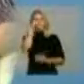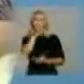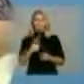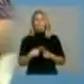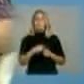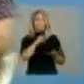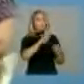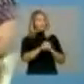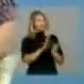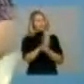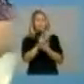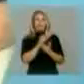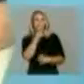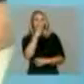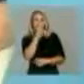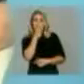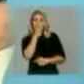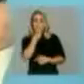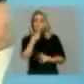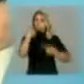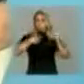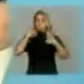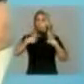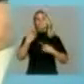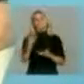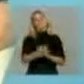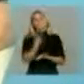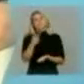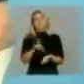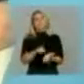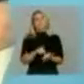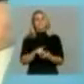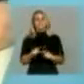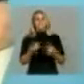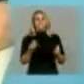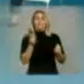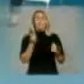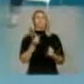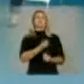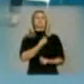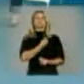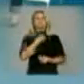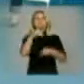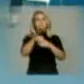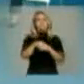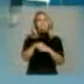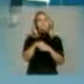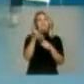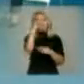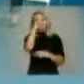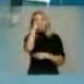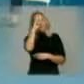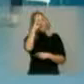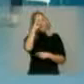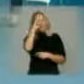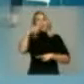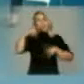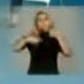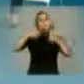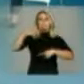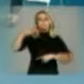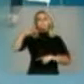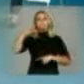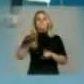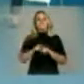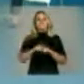ela quem matou. Foi um debate. Infelizmente, aconteceu isso. E como é que foi a atuação dela dentro dessa história da política, da